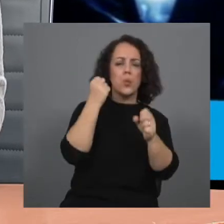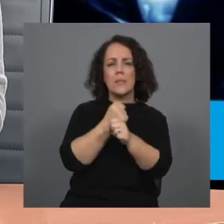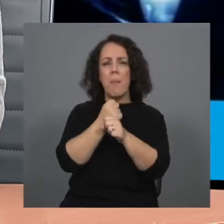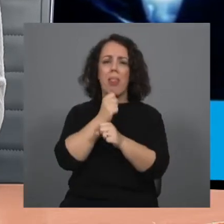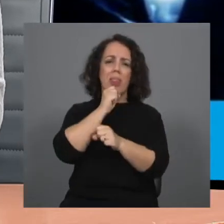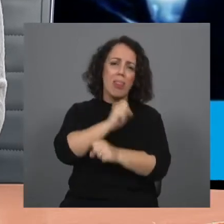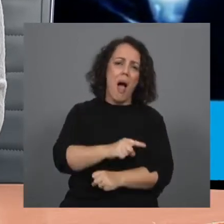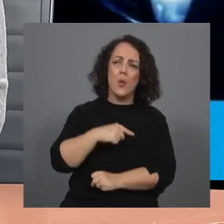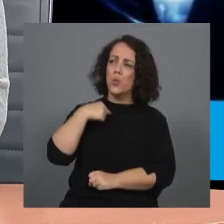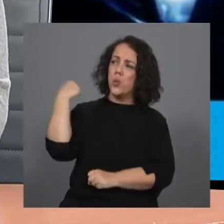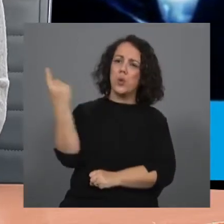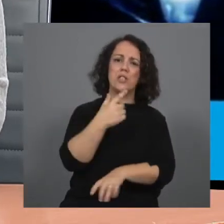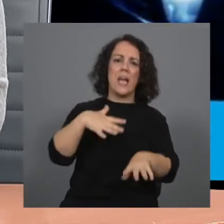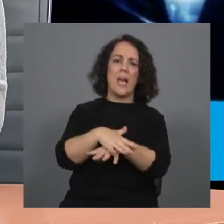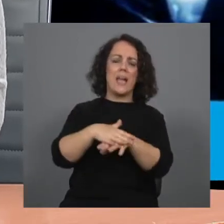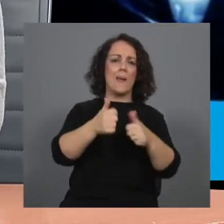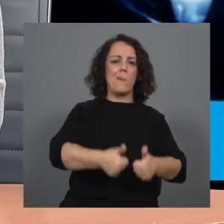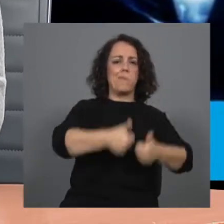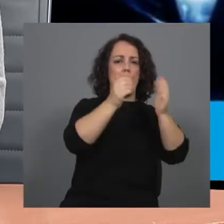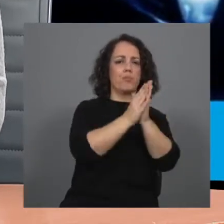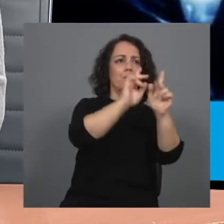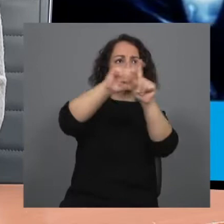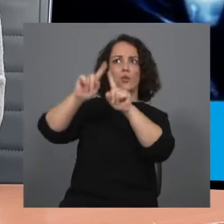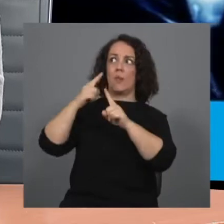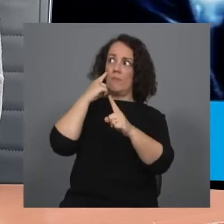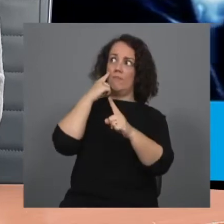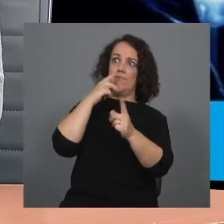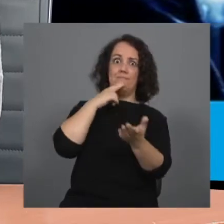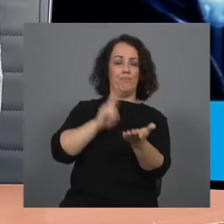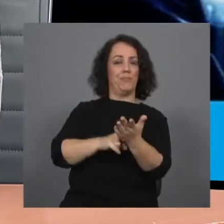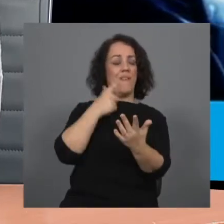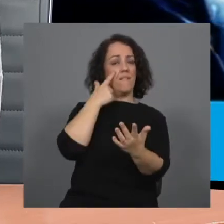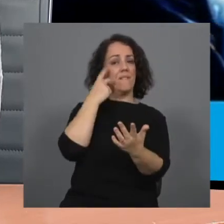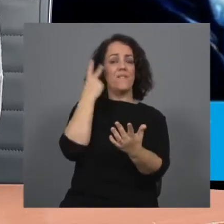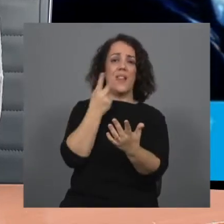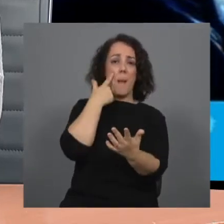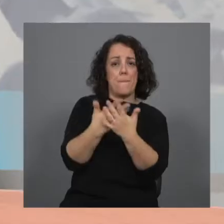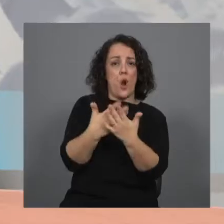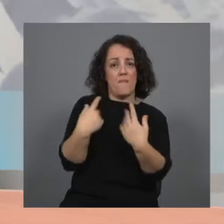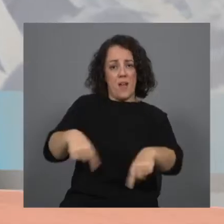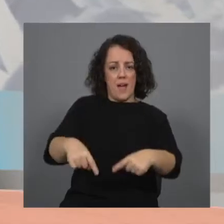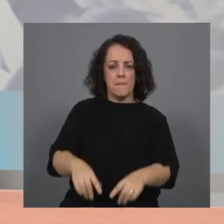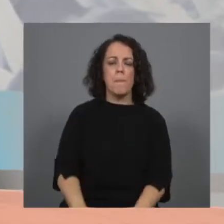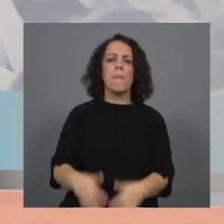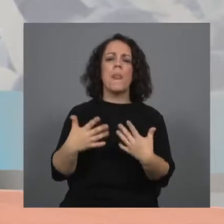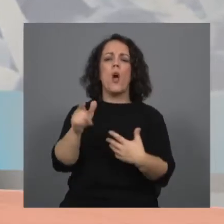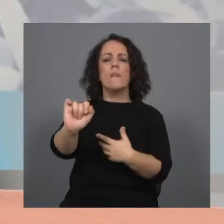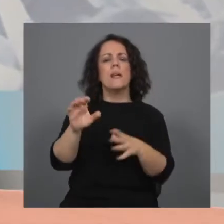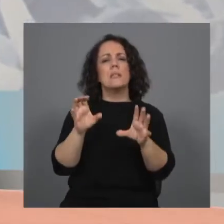Portanto, a vida prova que isto está mesmo a acontecer. Que iniciativas o Secretariado Nacional das Comunicações